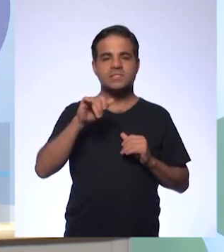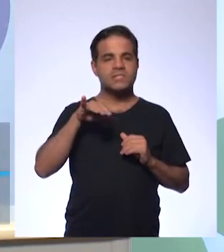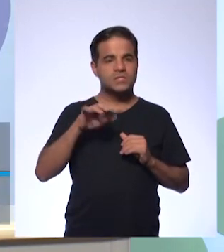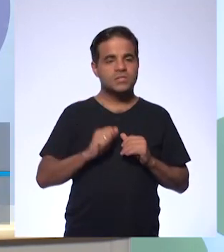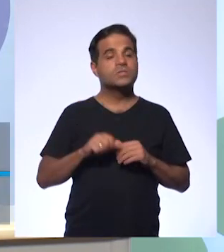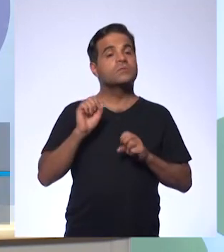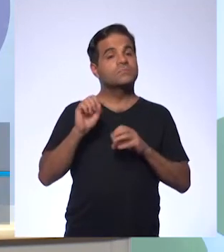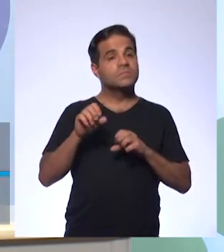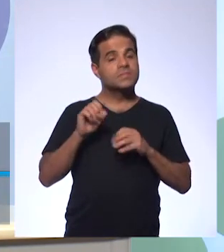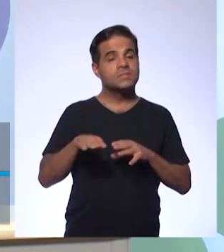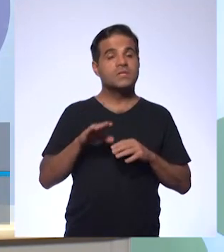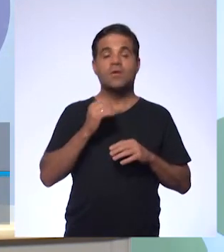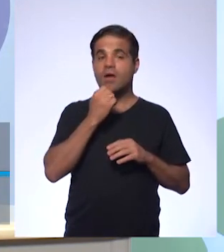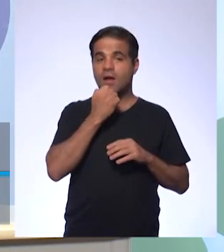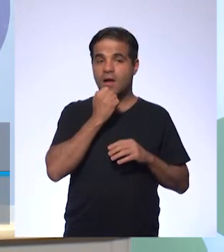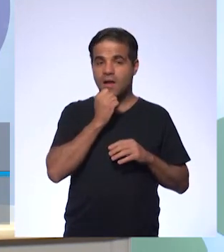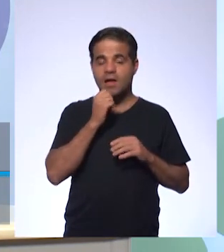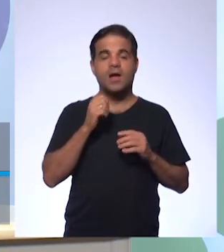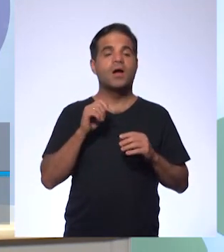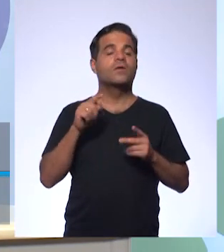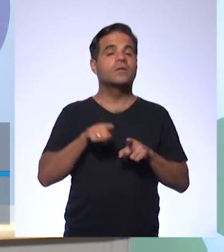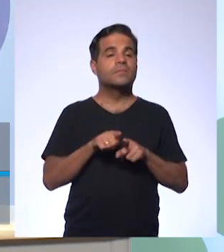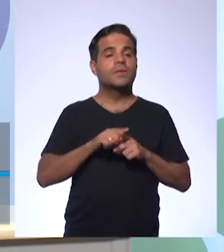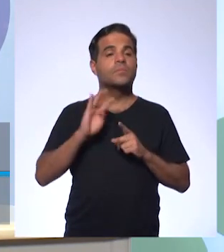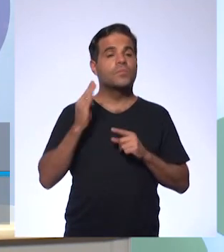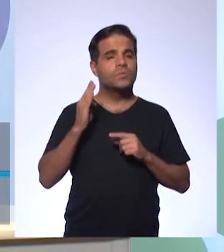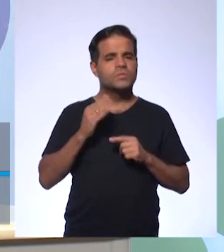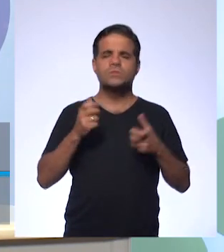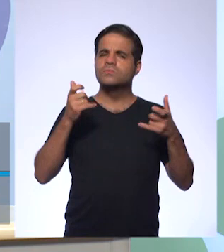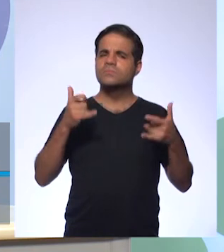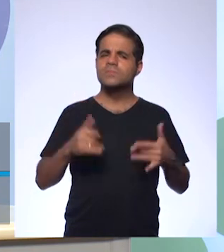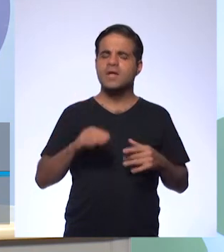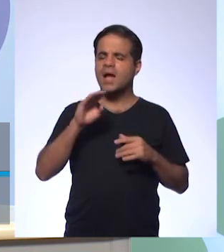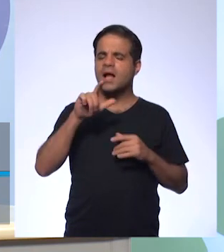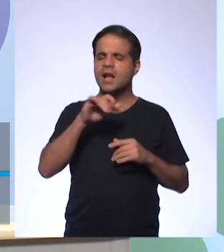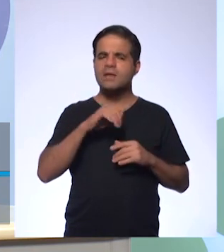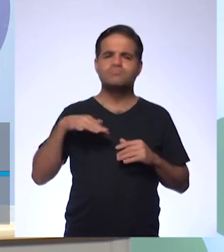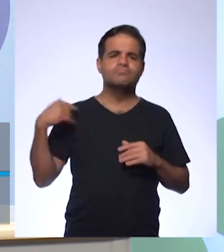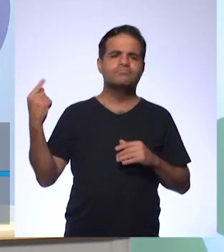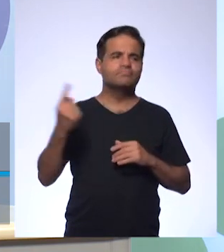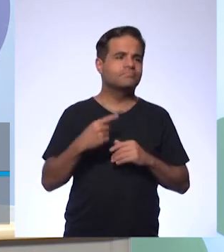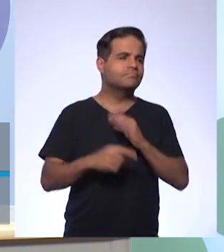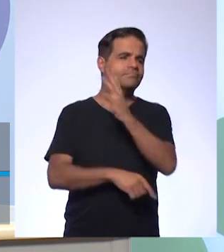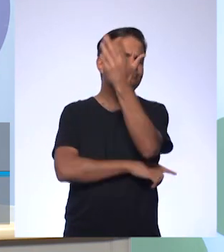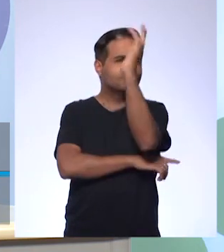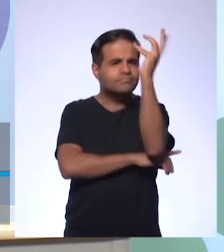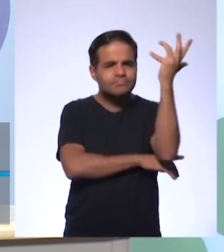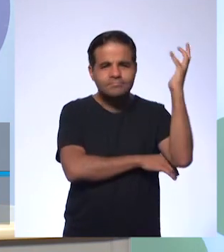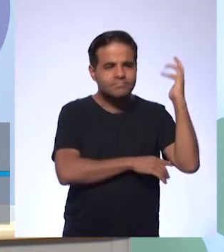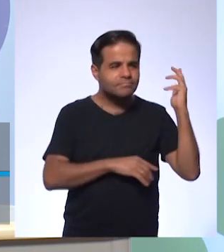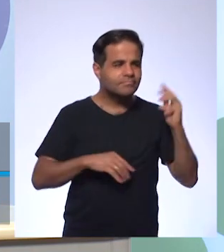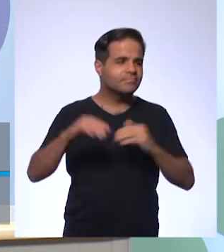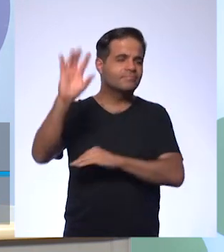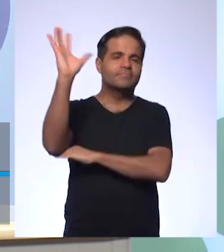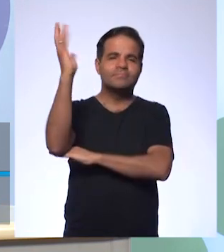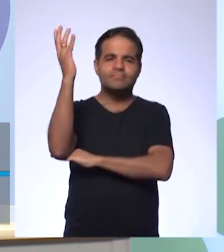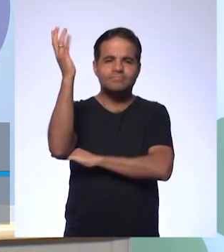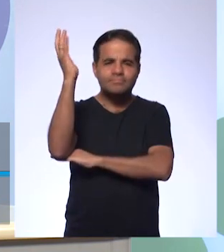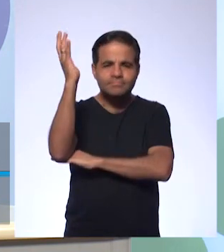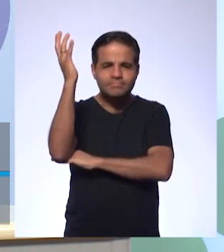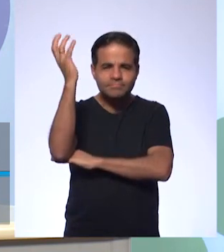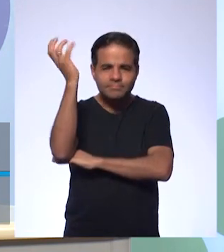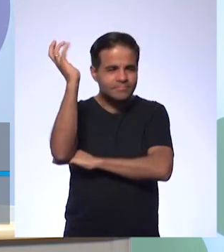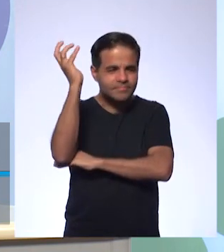Ciências e Biologia. Hoje nós vamos falar sobre o clima, sobre a natureza e tudo que envolve aí os